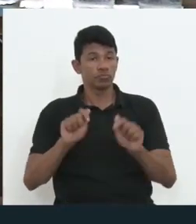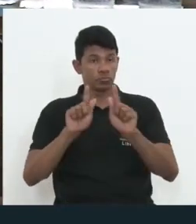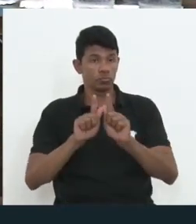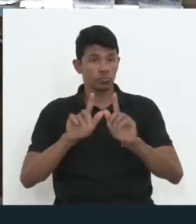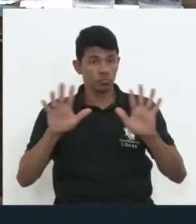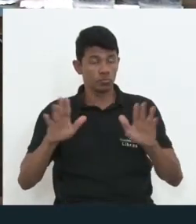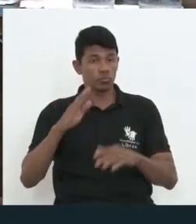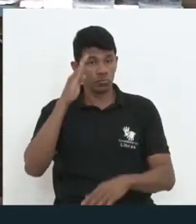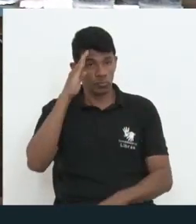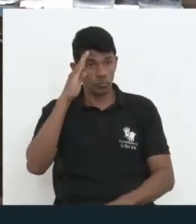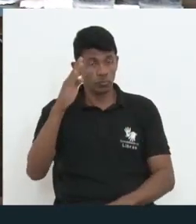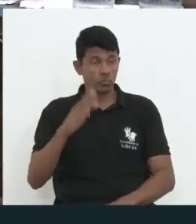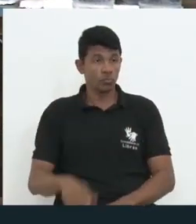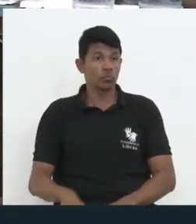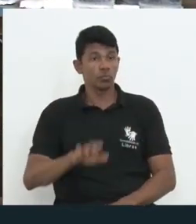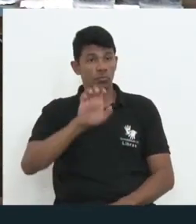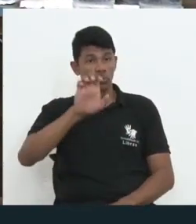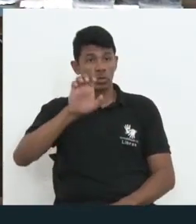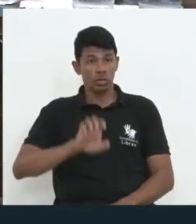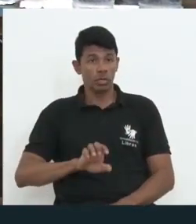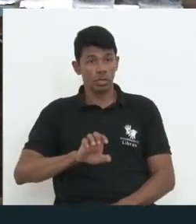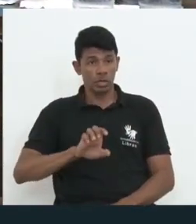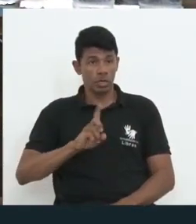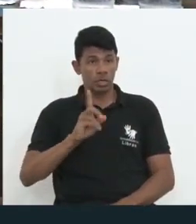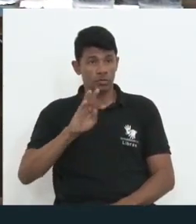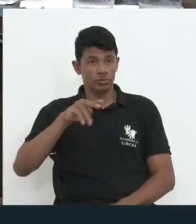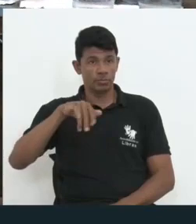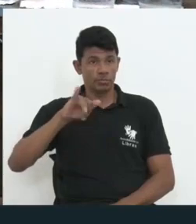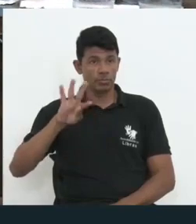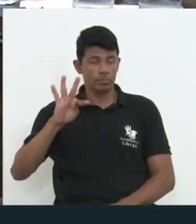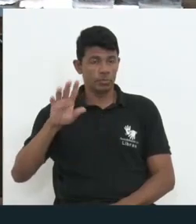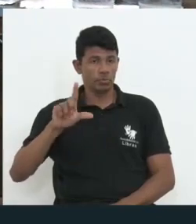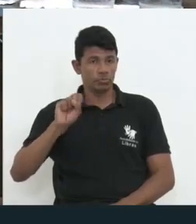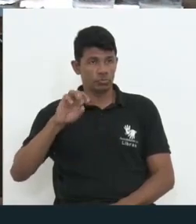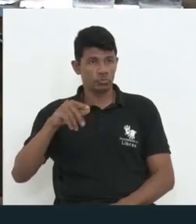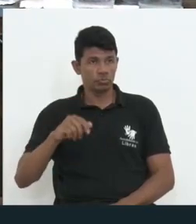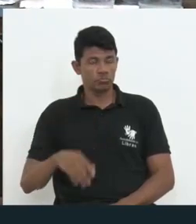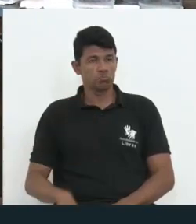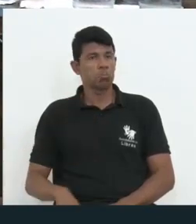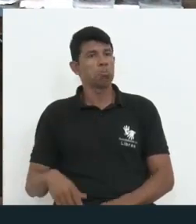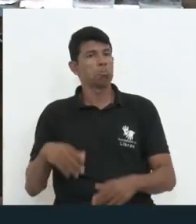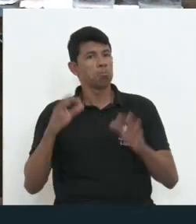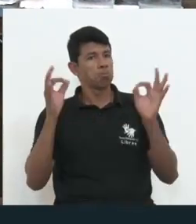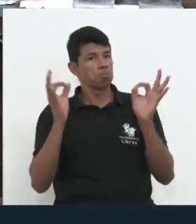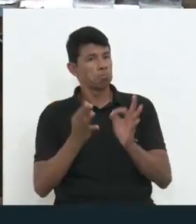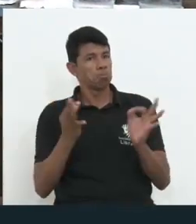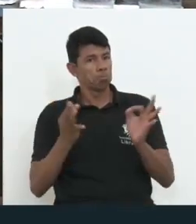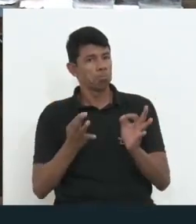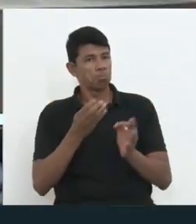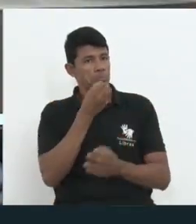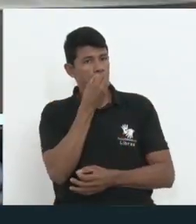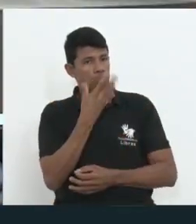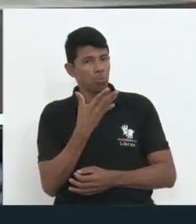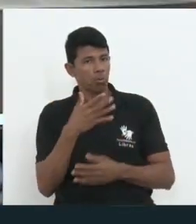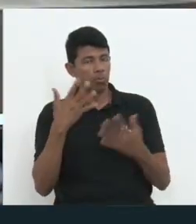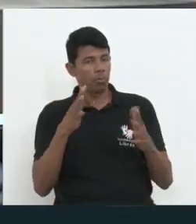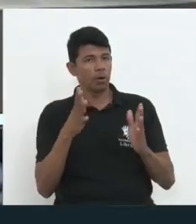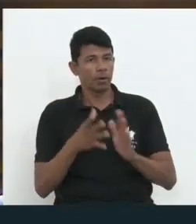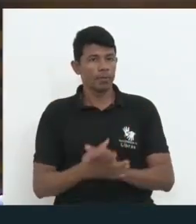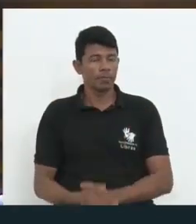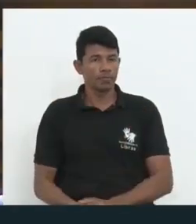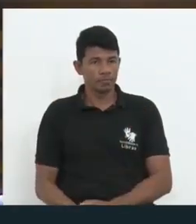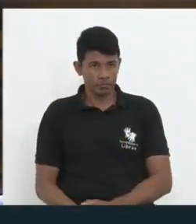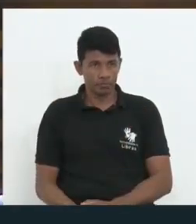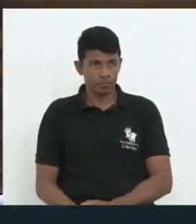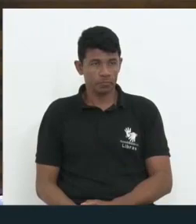Autor, Edmilson Souza. Belo projeto, vereador. Parabéns. Consulta a casa se o